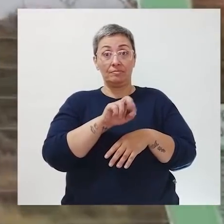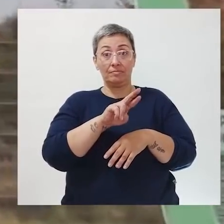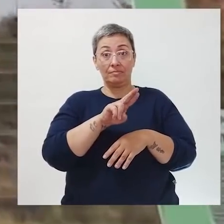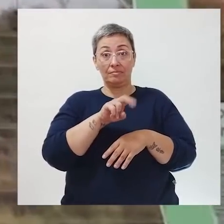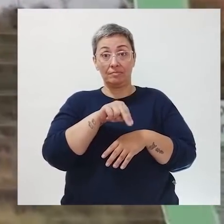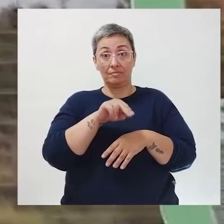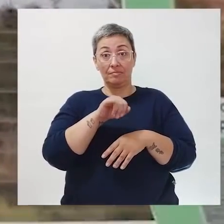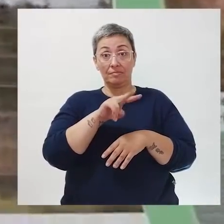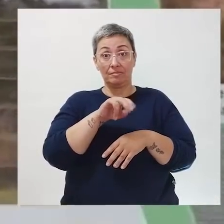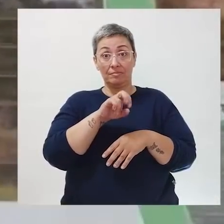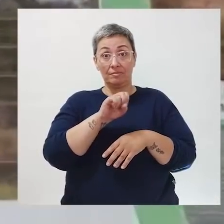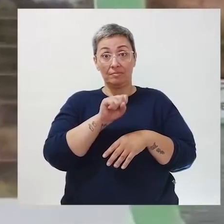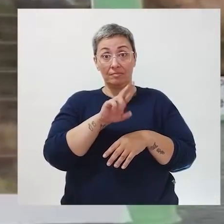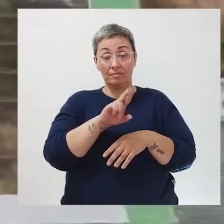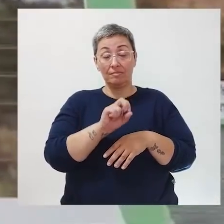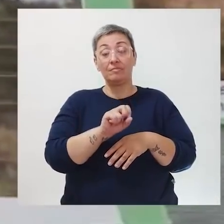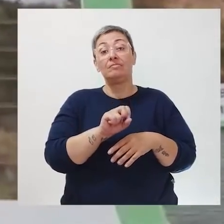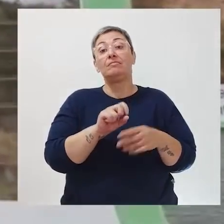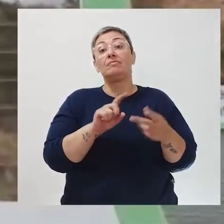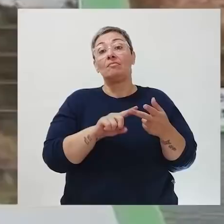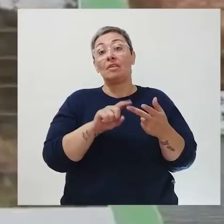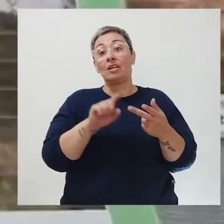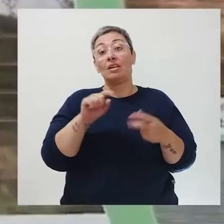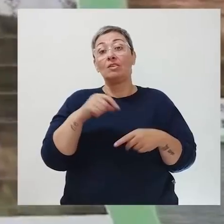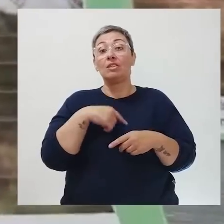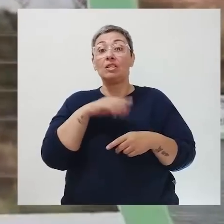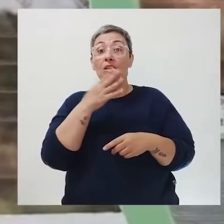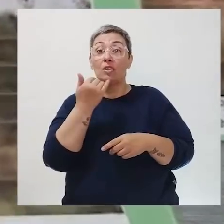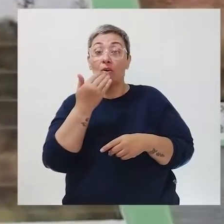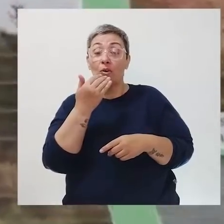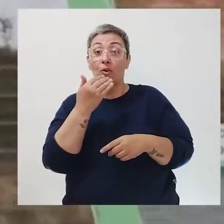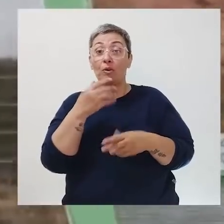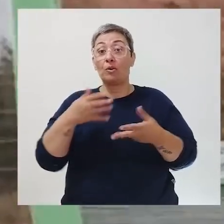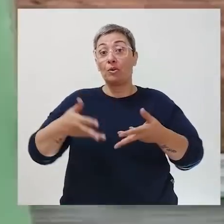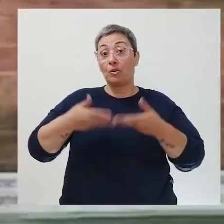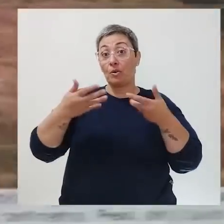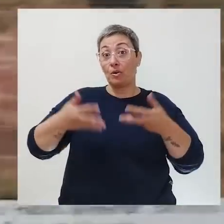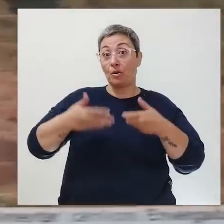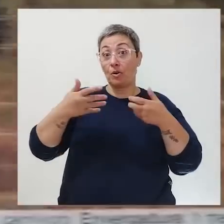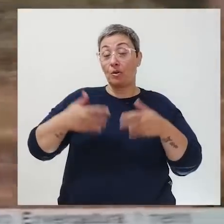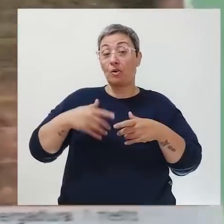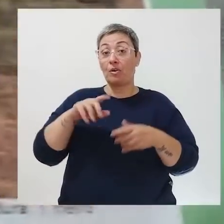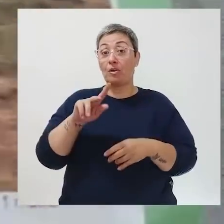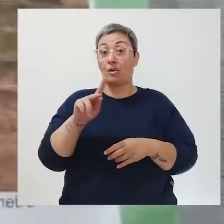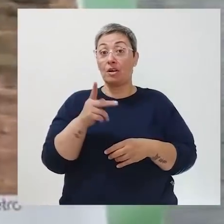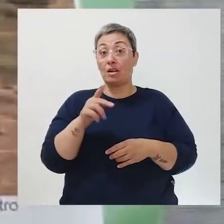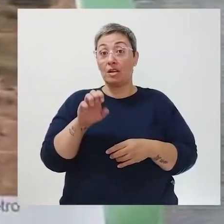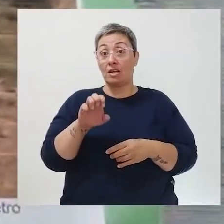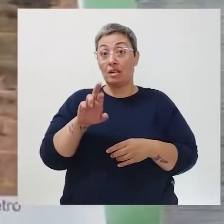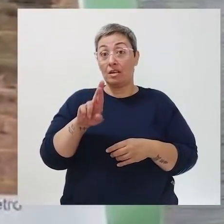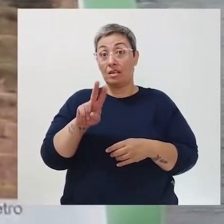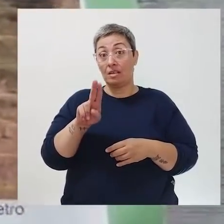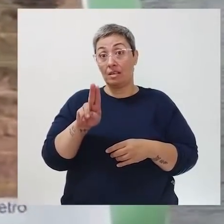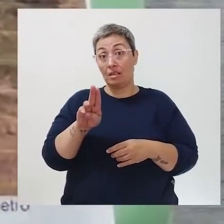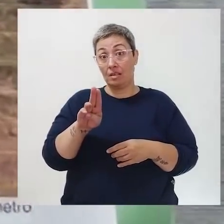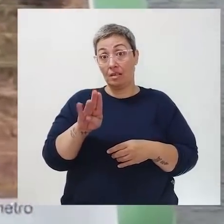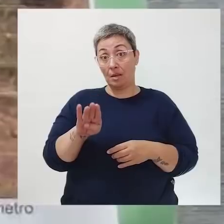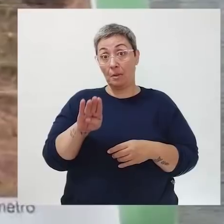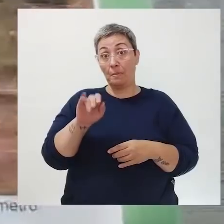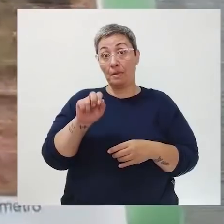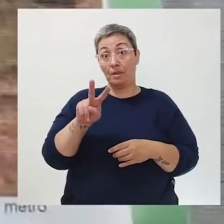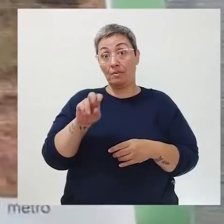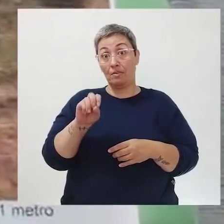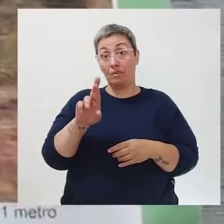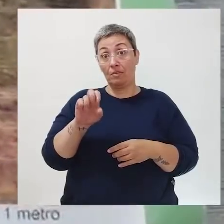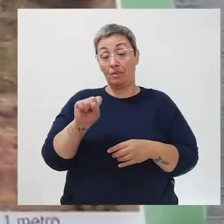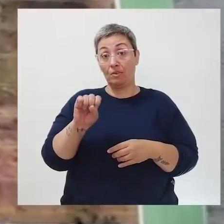Se alimentavam de outros animais, e os dinossauros herbívoros. No caso, o interessante